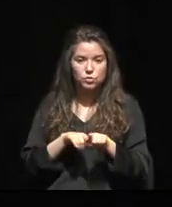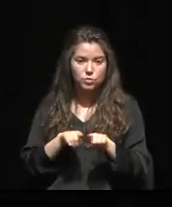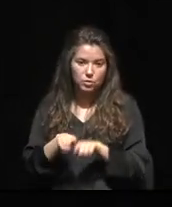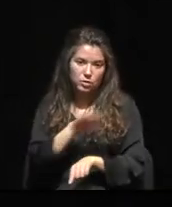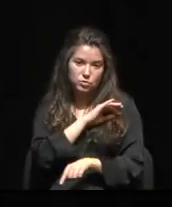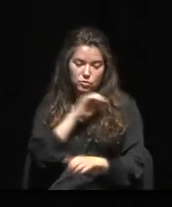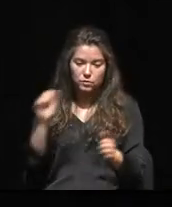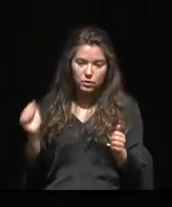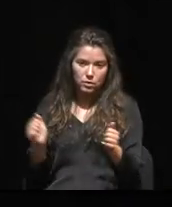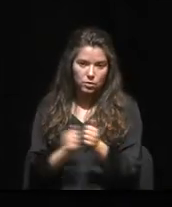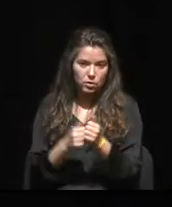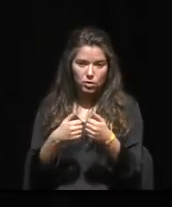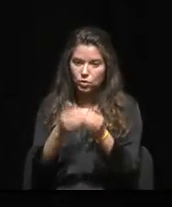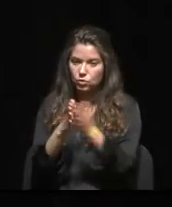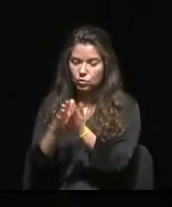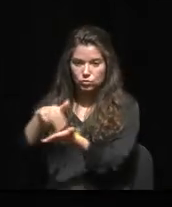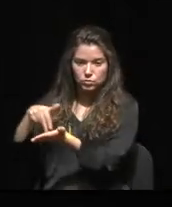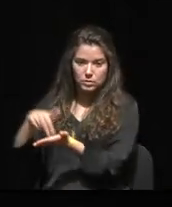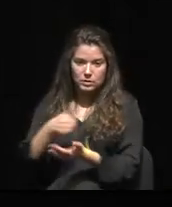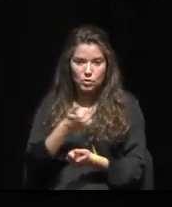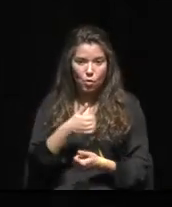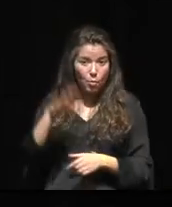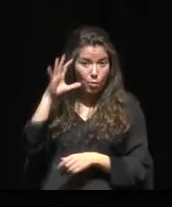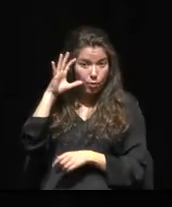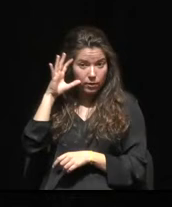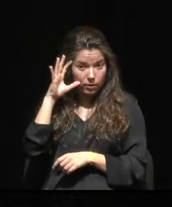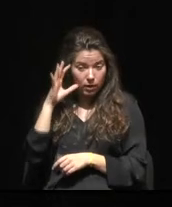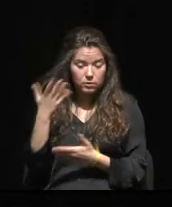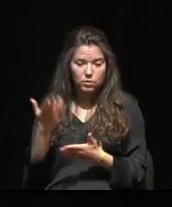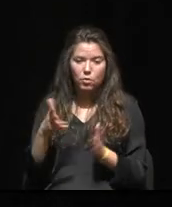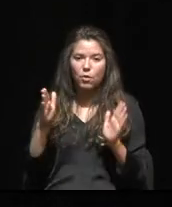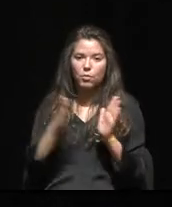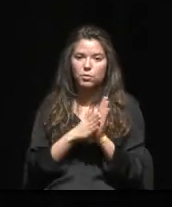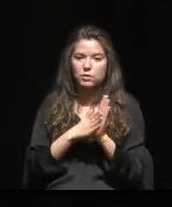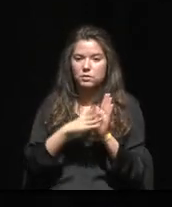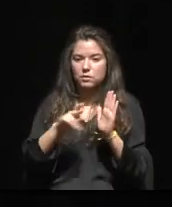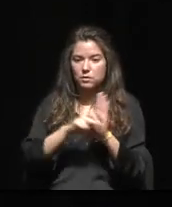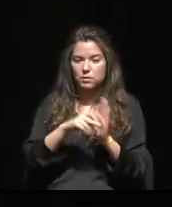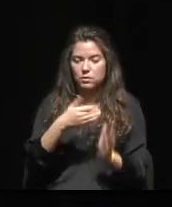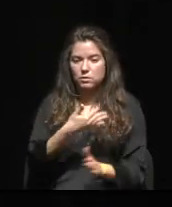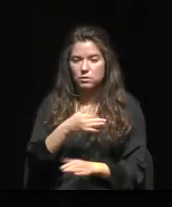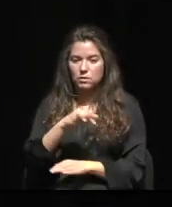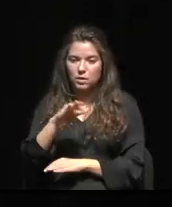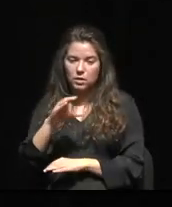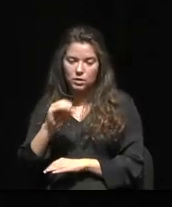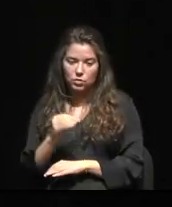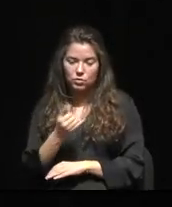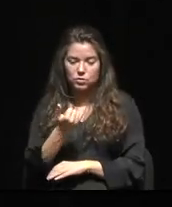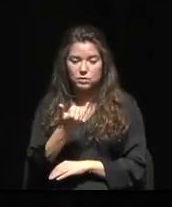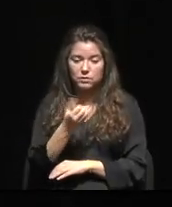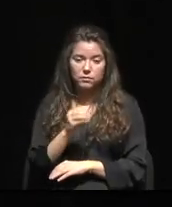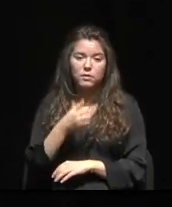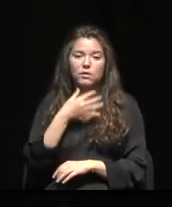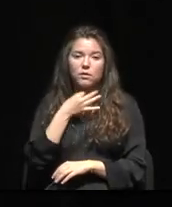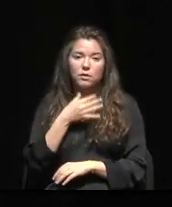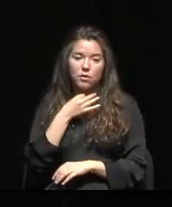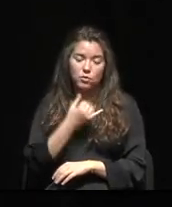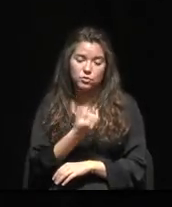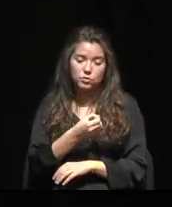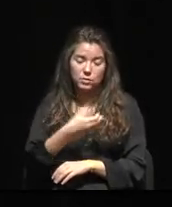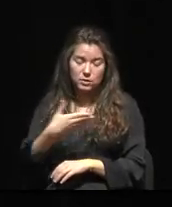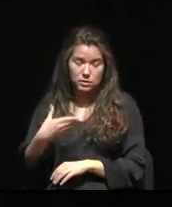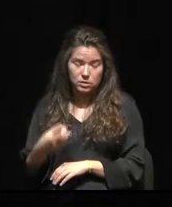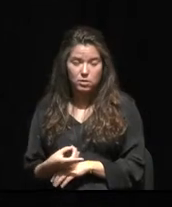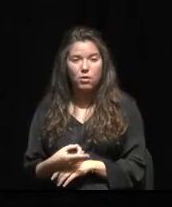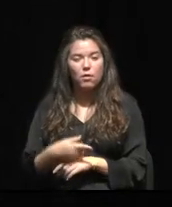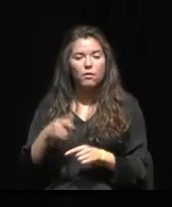vereadores mais presentes Boa tarde a todos com publicação do Decreto Lei 114/2019 de 20 de Agosto que estabelece o